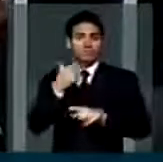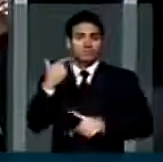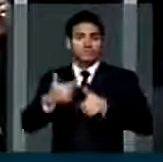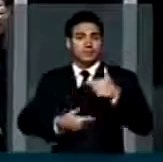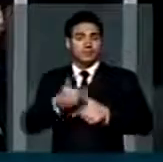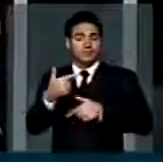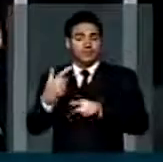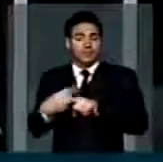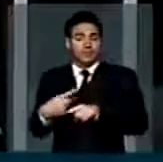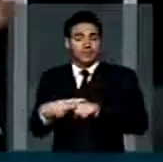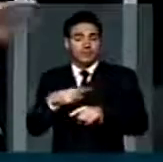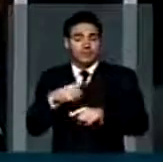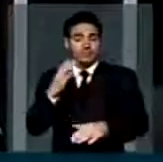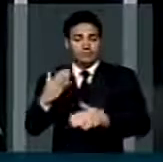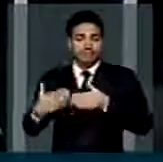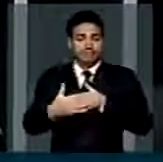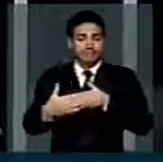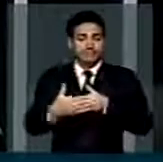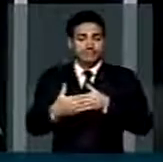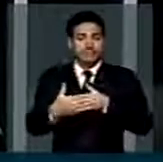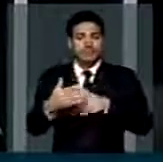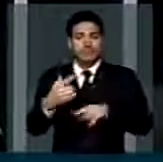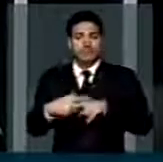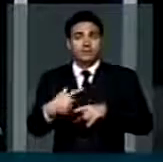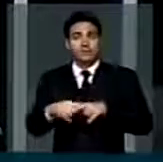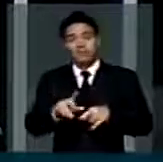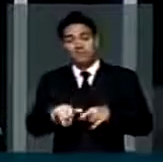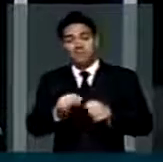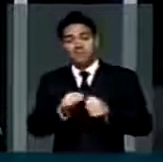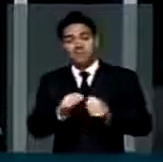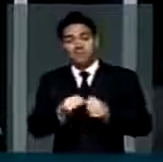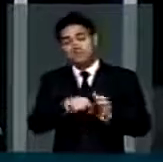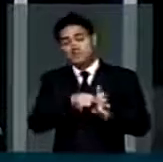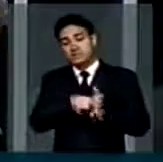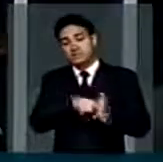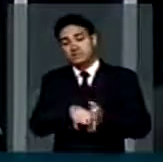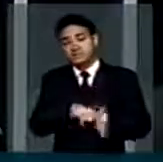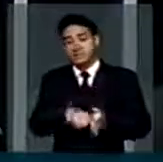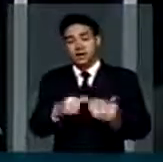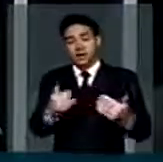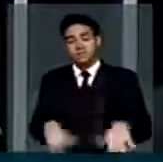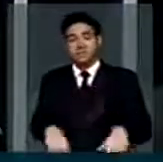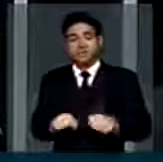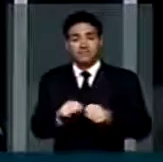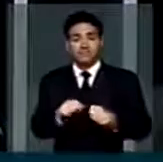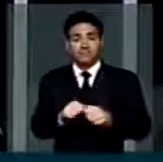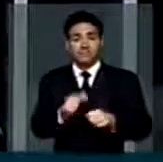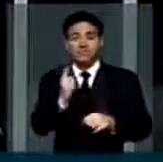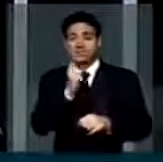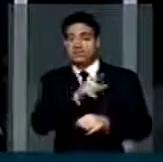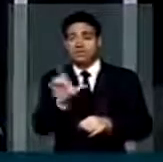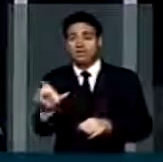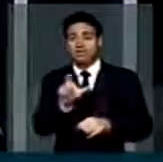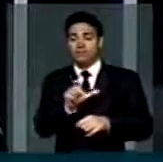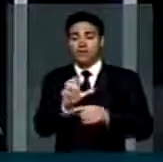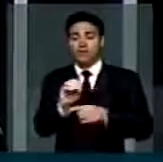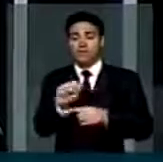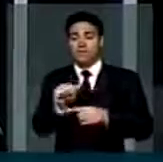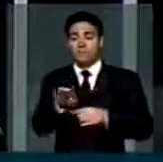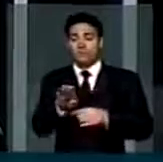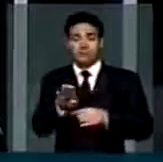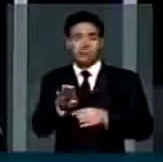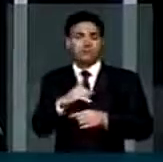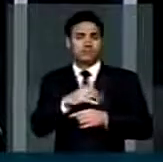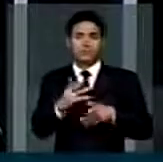uma barreira quando vão fazer o seu exame para ter acesso à carteira da OAB. Há muitas queixas contra a